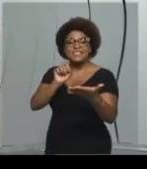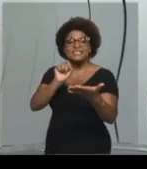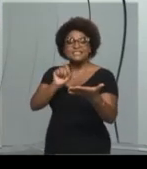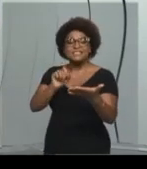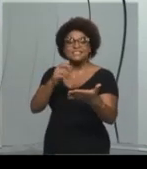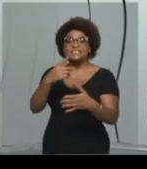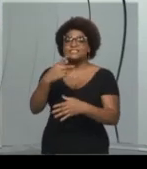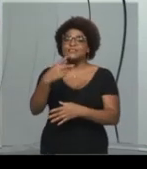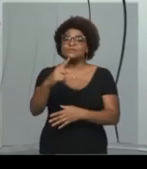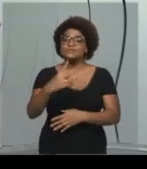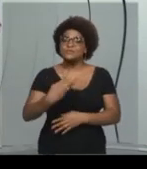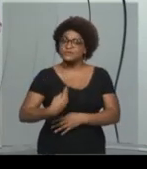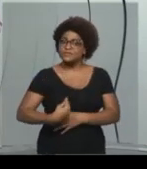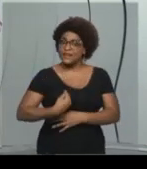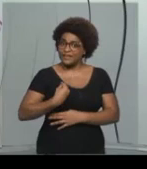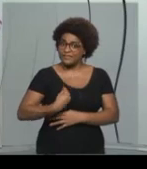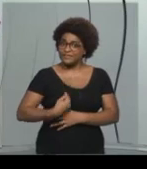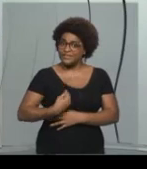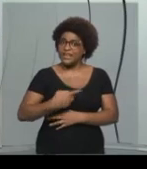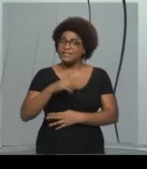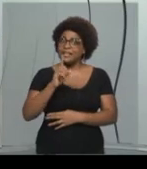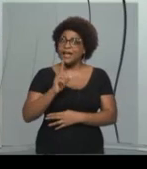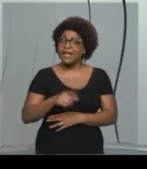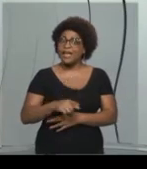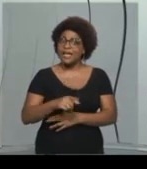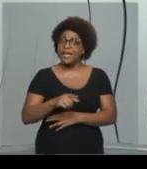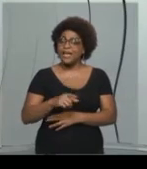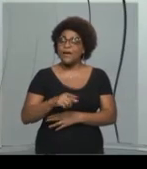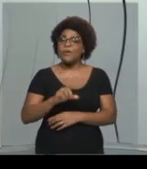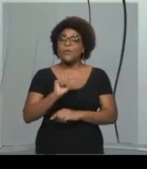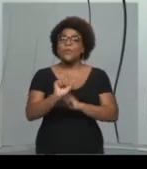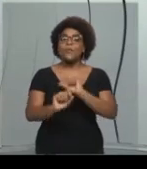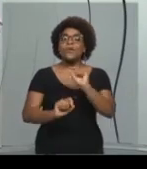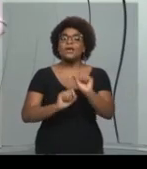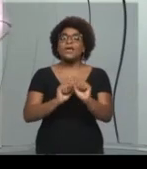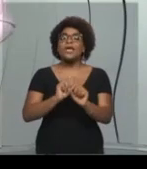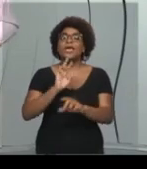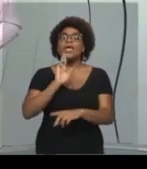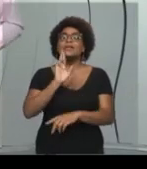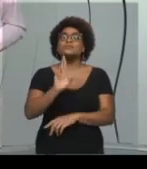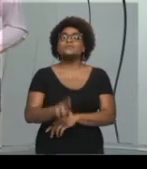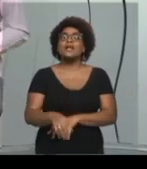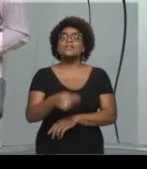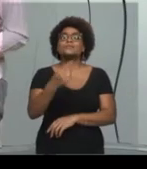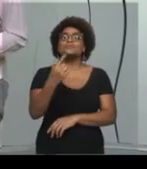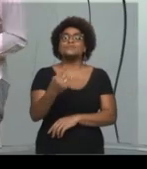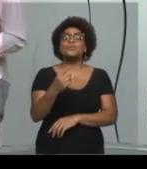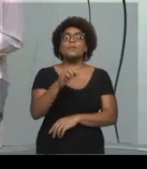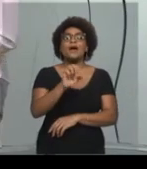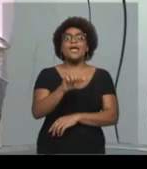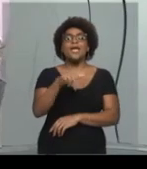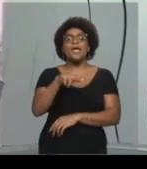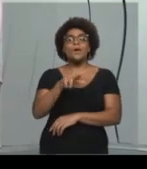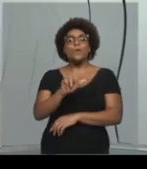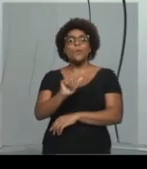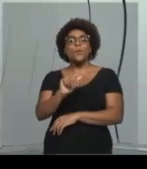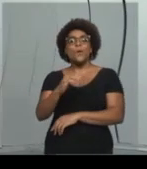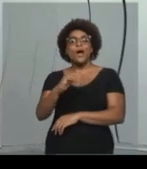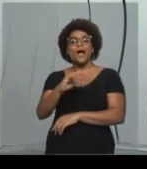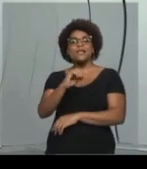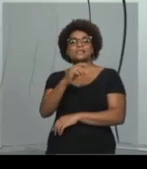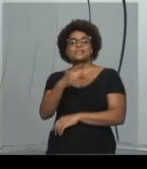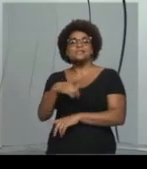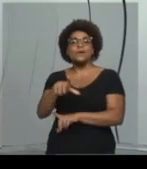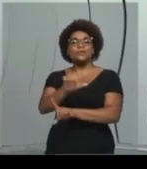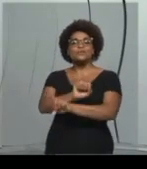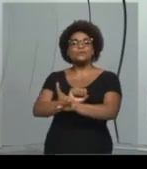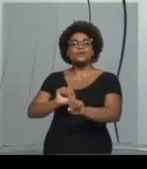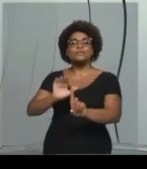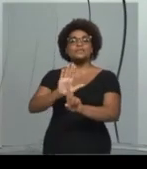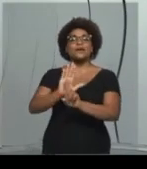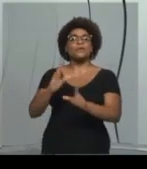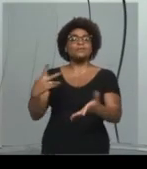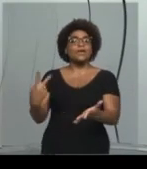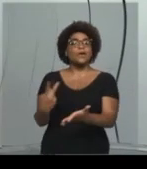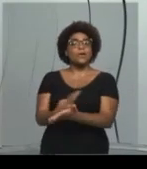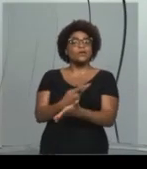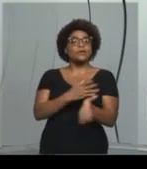uma equação social que vai se fazendo ao longo do tempo.